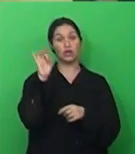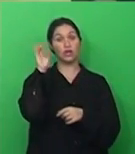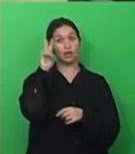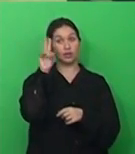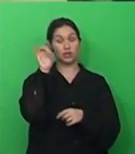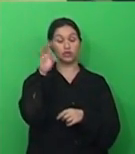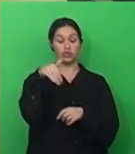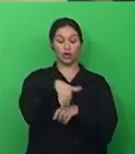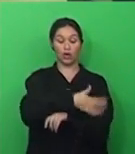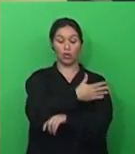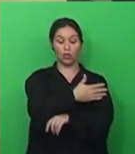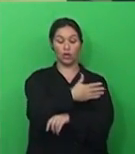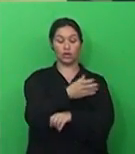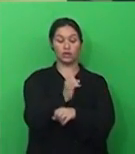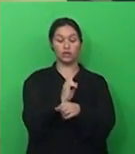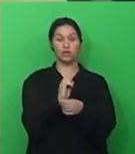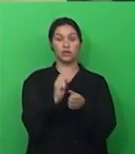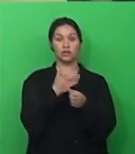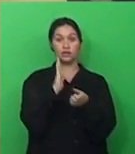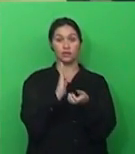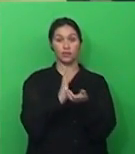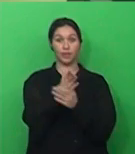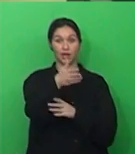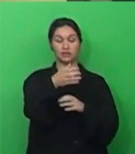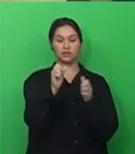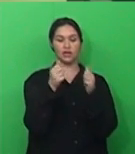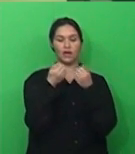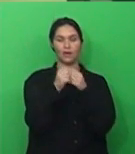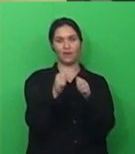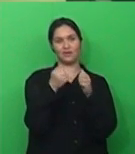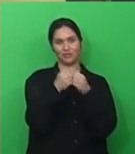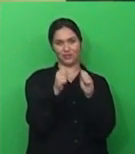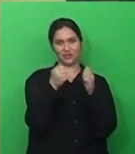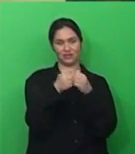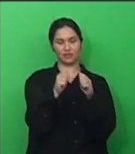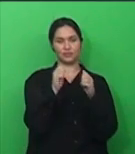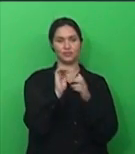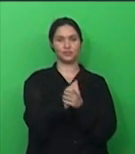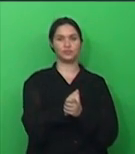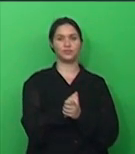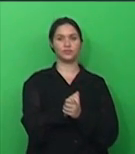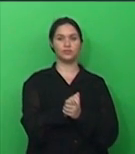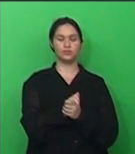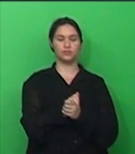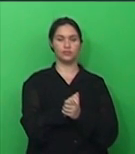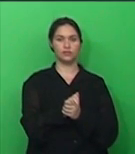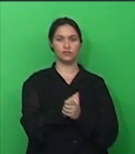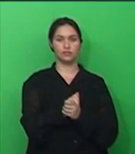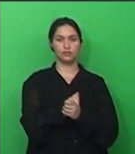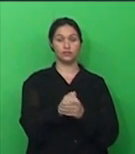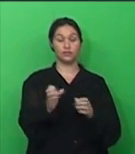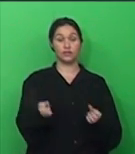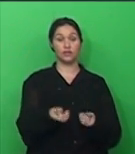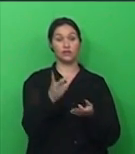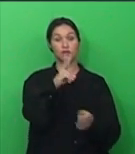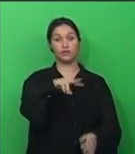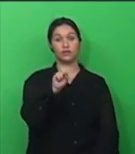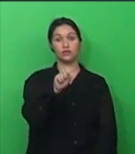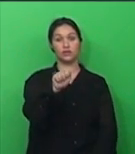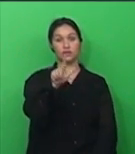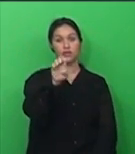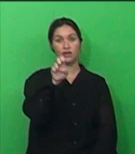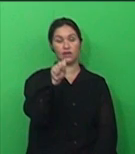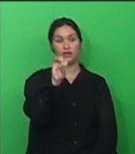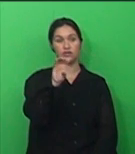nossa cidade. Até estive junto com alguns moradores, vereador Salésio Lima e vereador Feuser, do loteamento Elisa